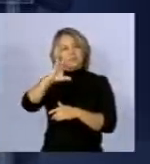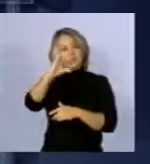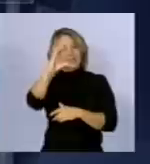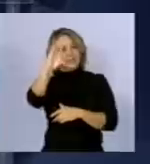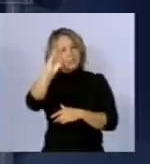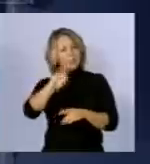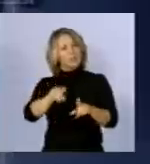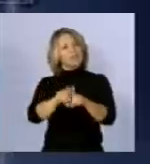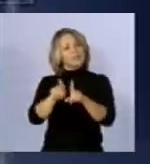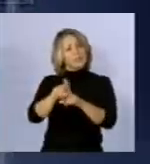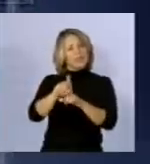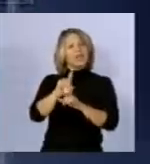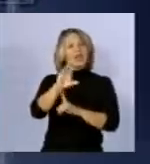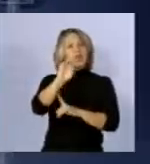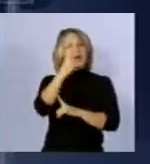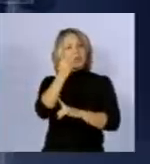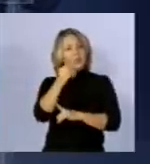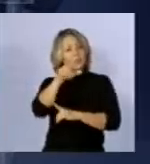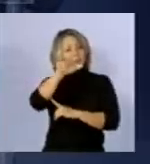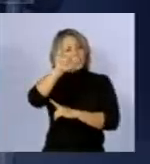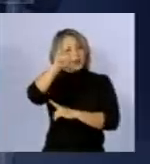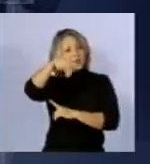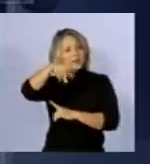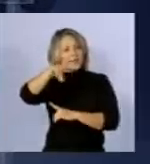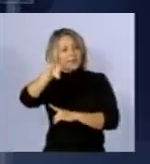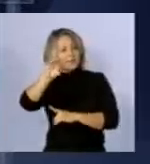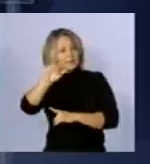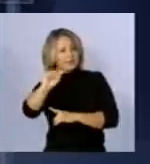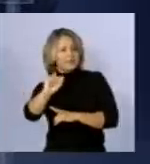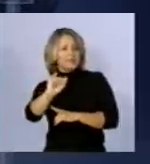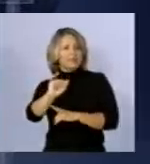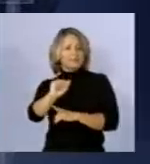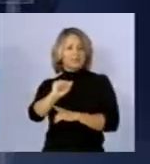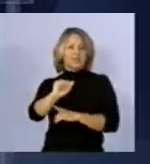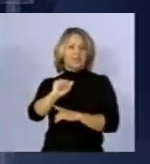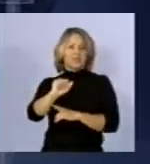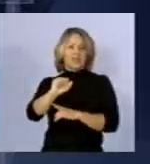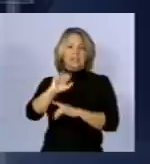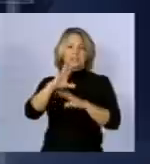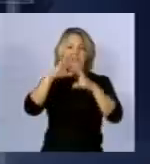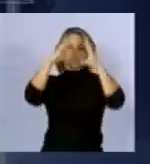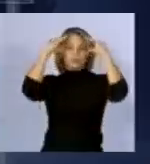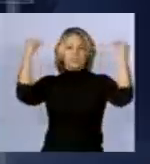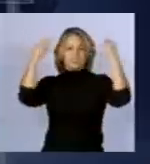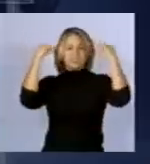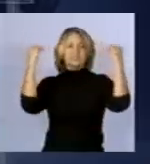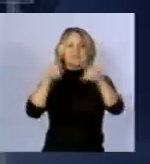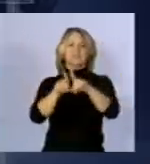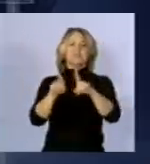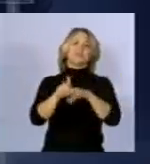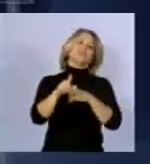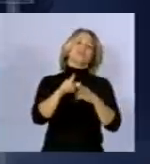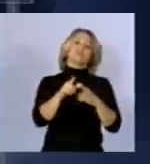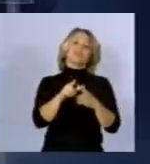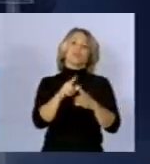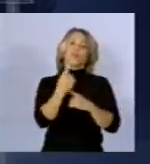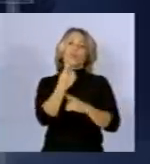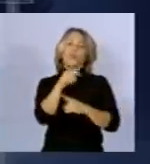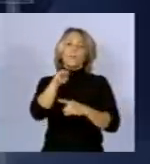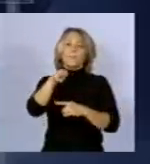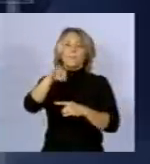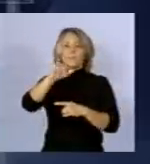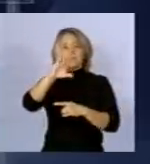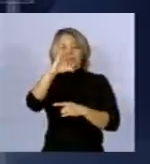Holanda a Suíça eh fixou em um microtesla o seu limite legal e num padrão